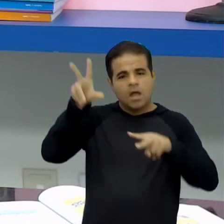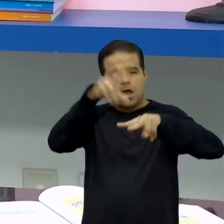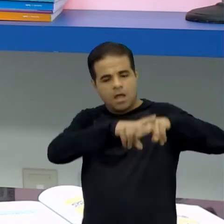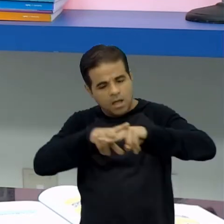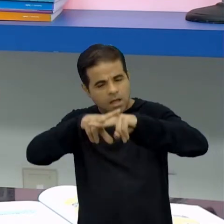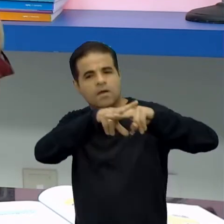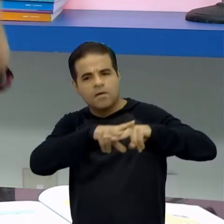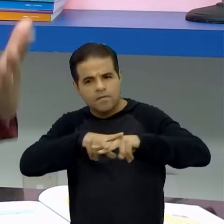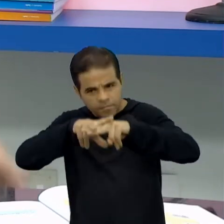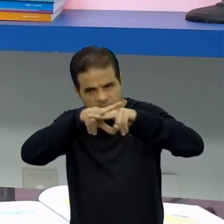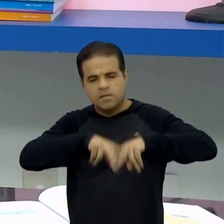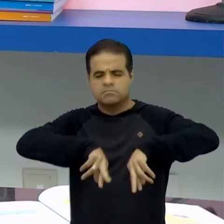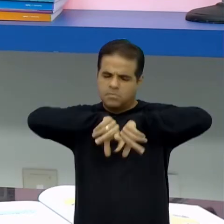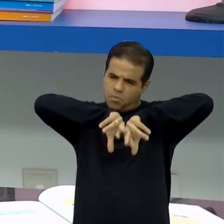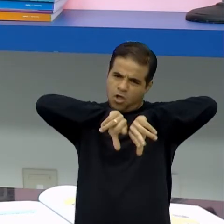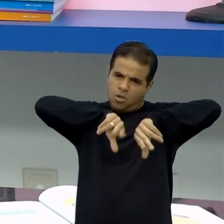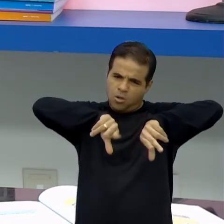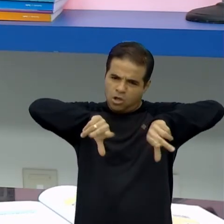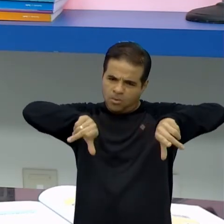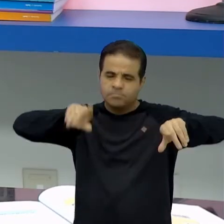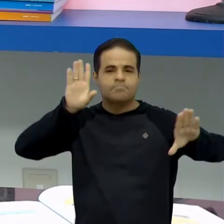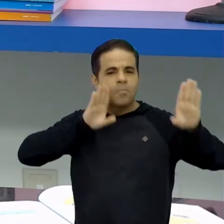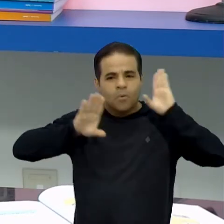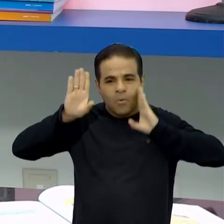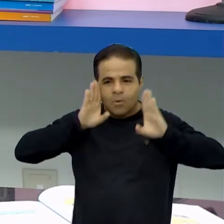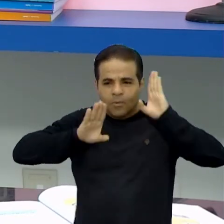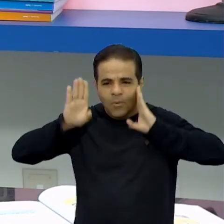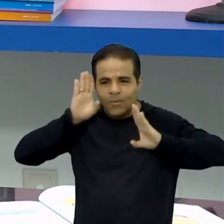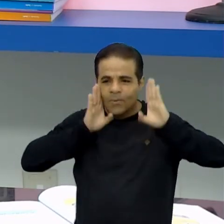Eu vi várias vezes, assim. Muito legal. Muito legal.